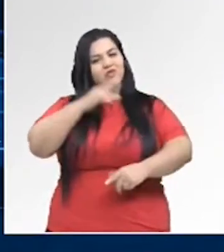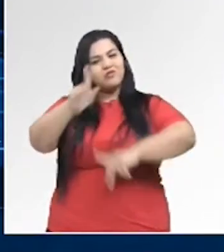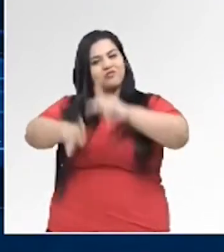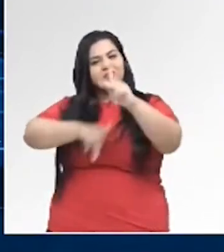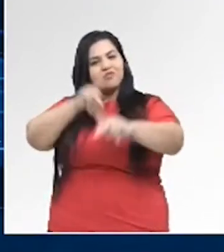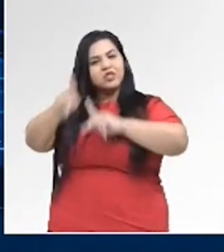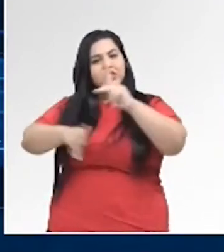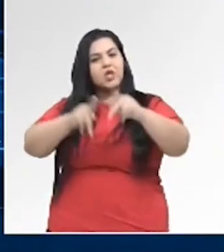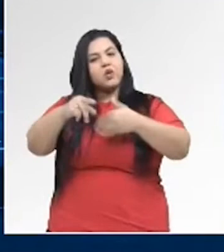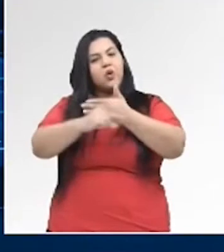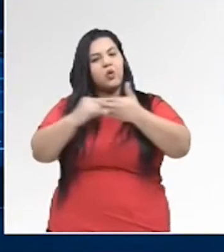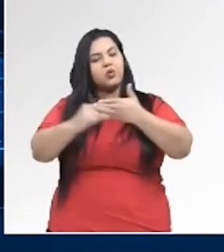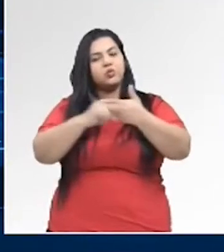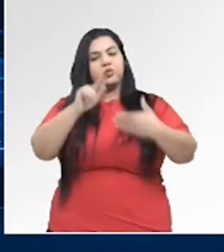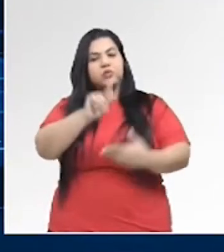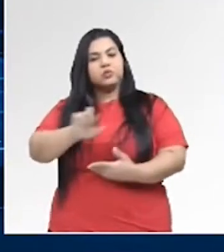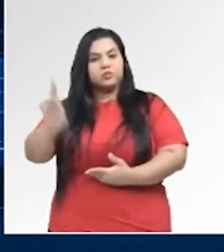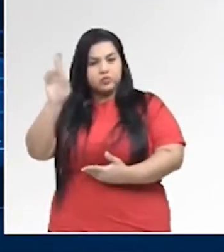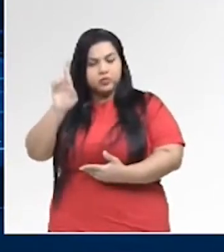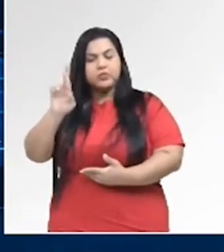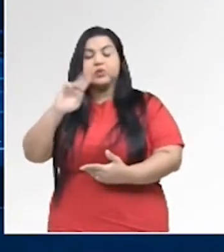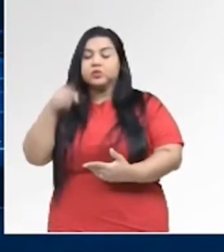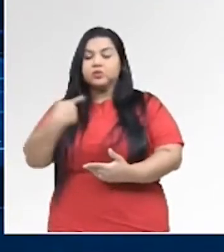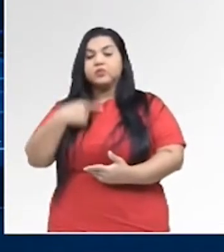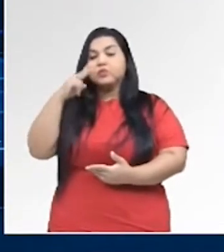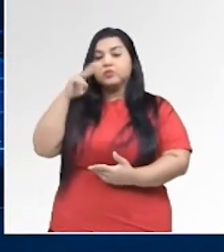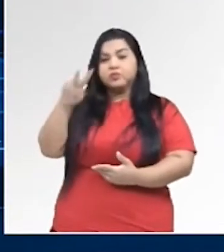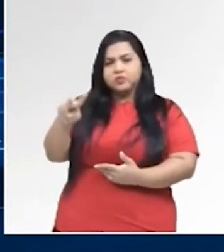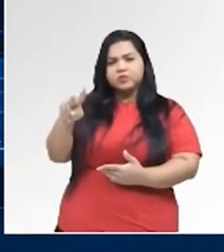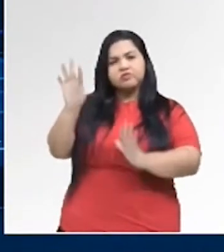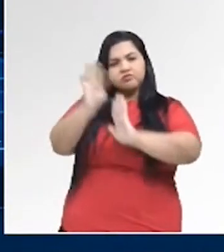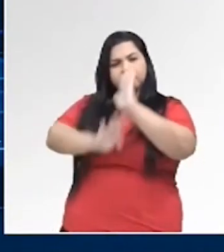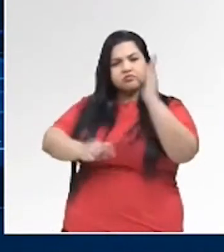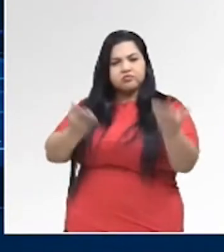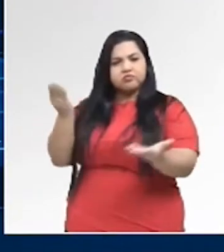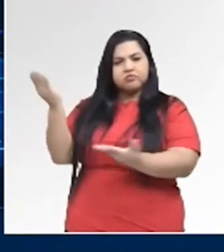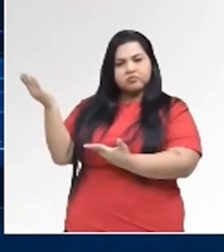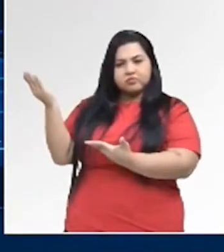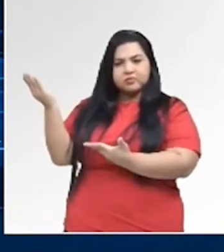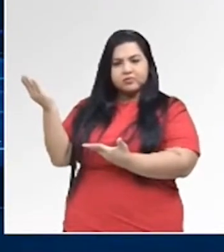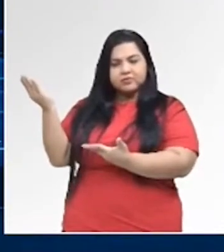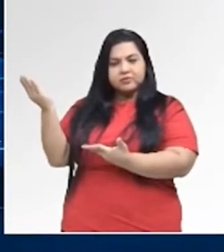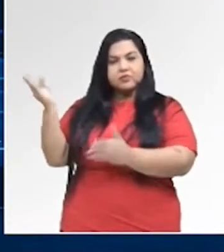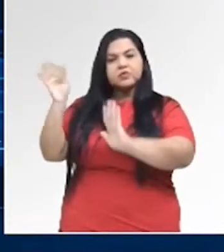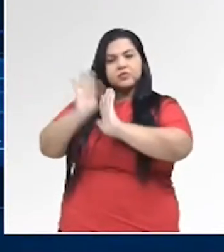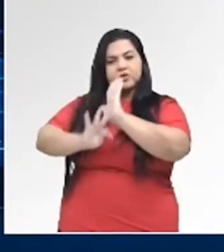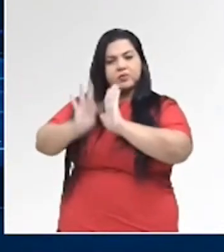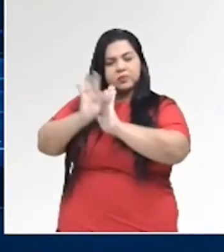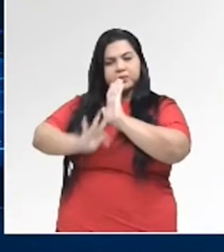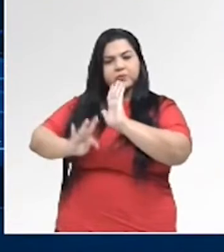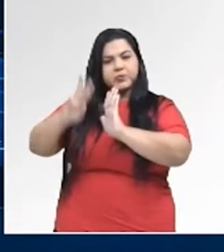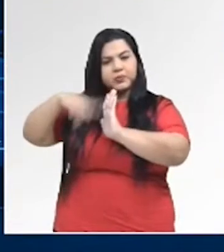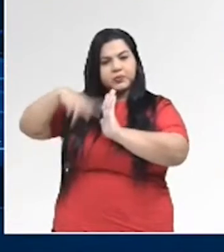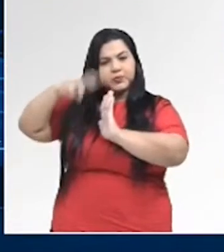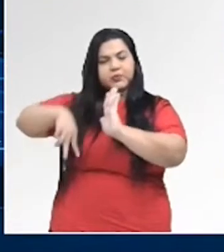de Guimarães Rosa. Então, vamos ver aí este trechinho, né, do livro deste